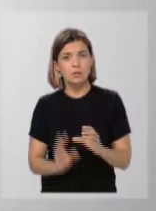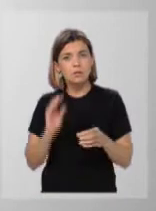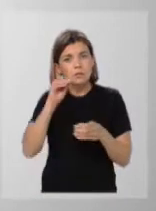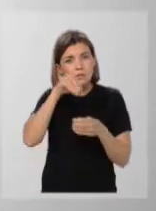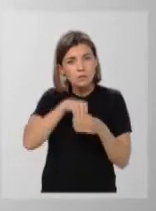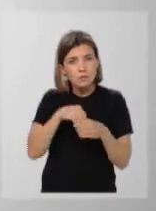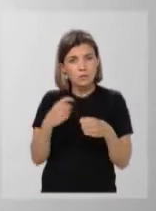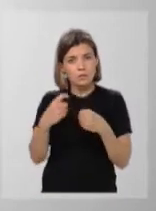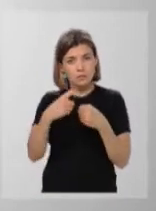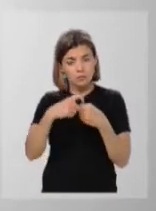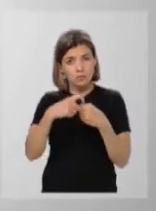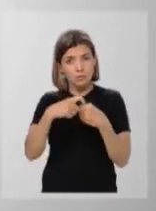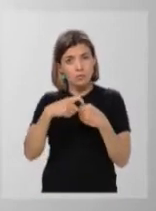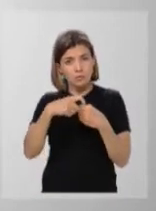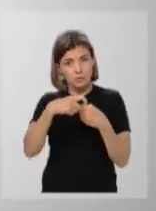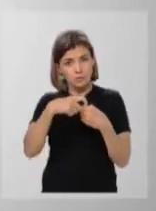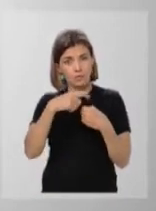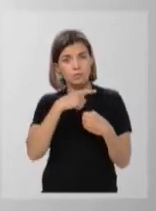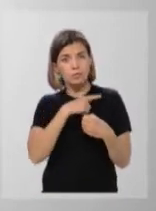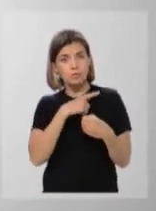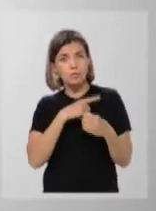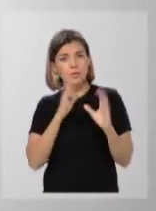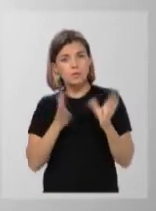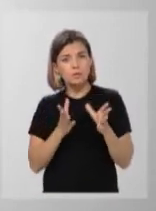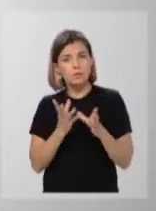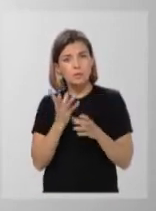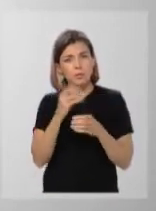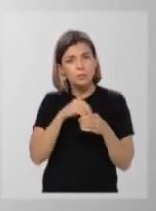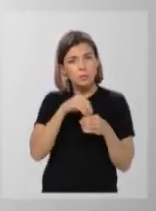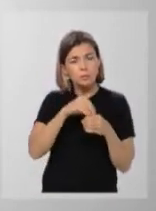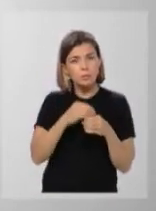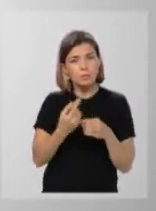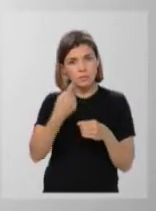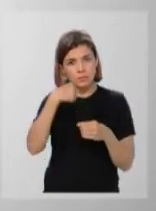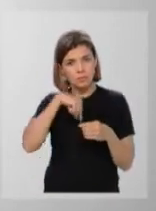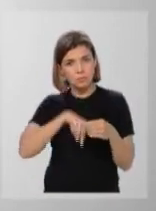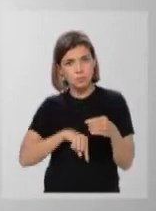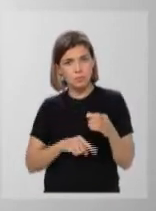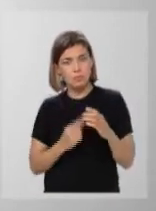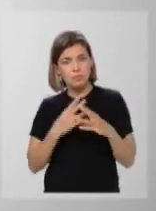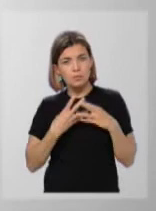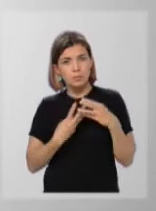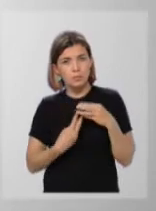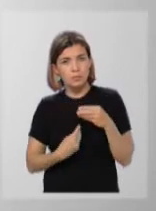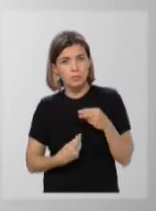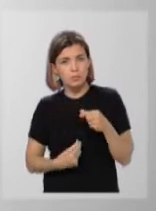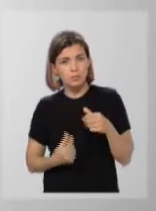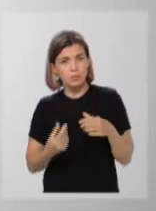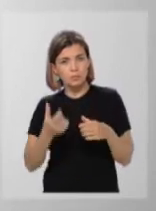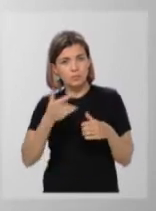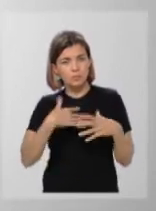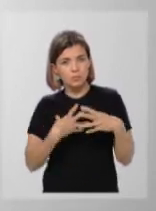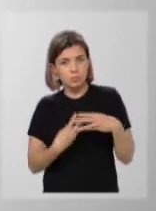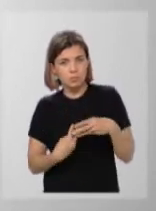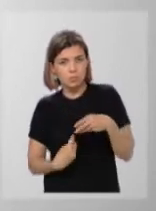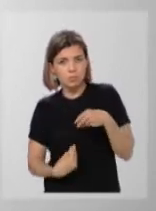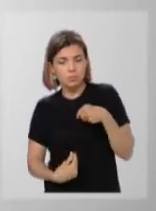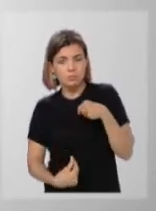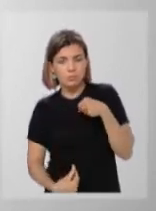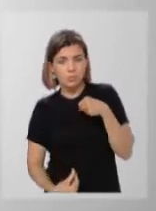Uma vez dentro da célula do paramécio, o alimento é colocado em um vacúolo digestivo, onde será digerido por enzimas.